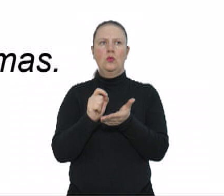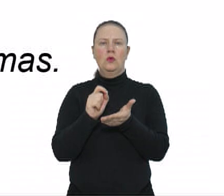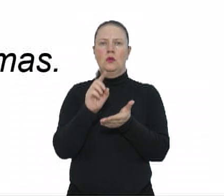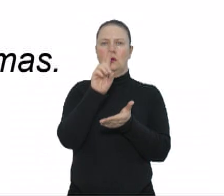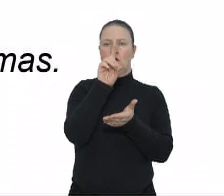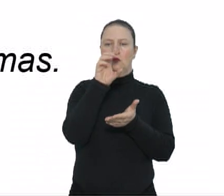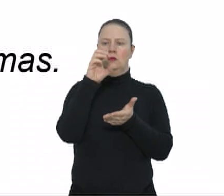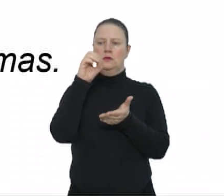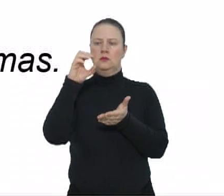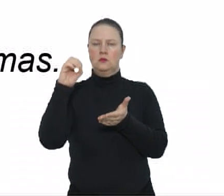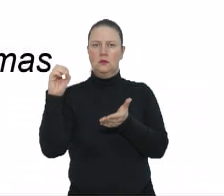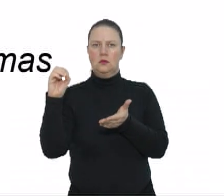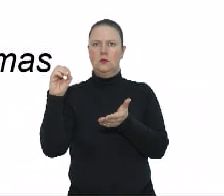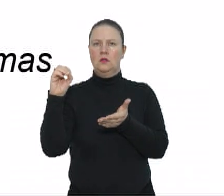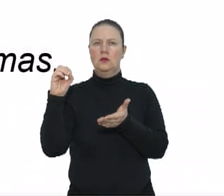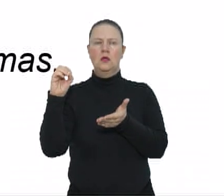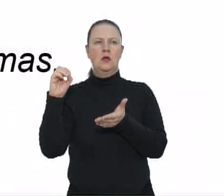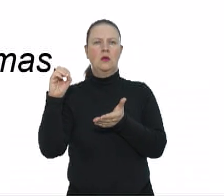junho de